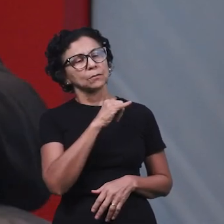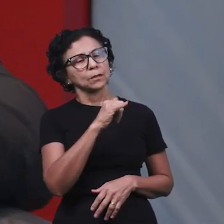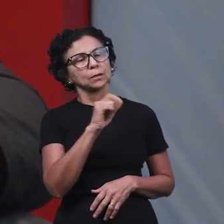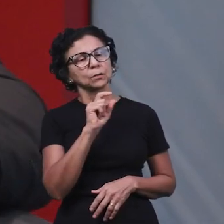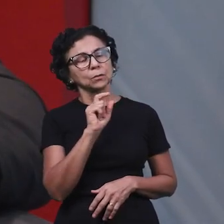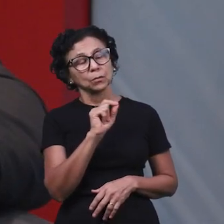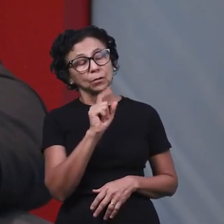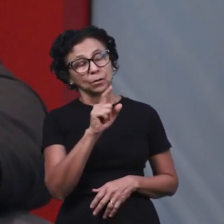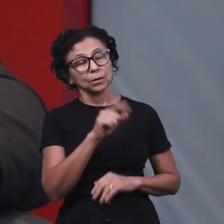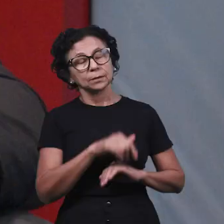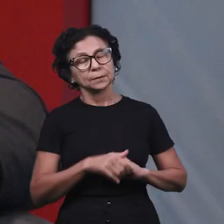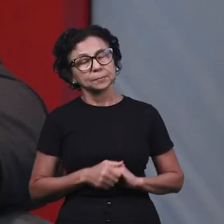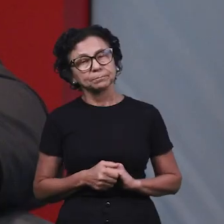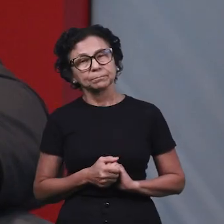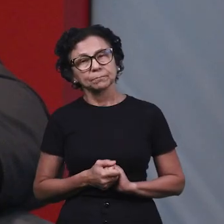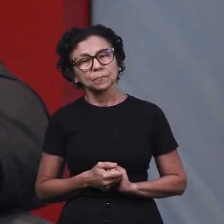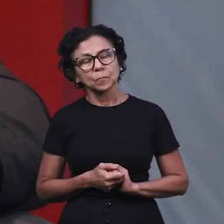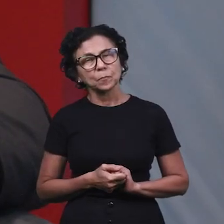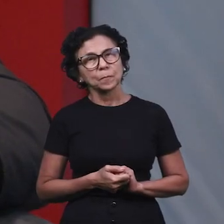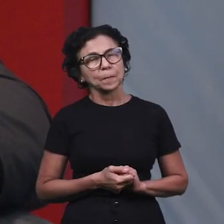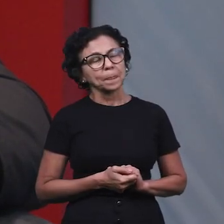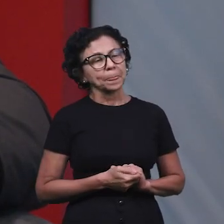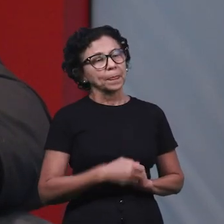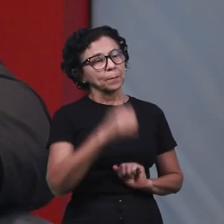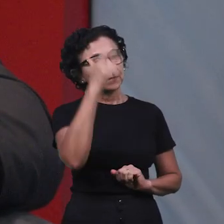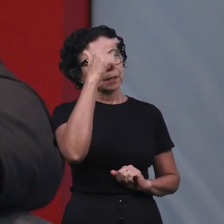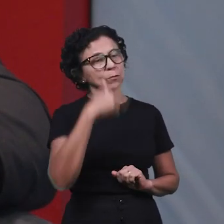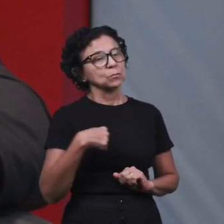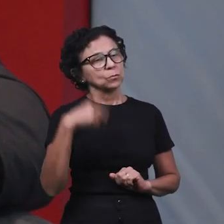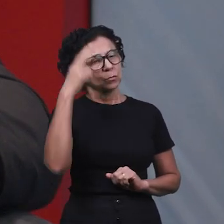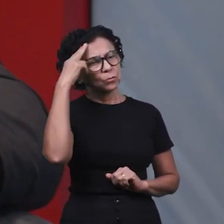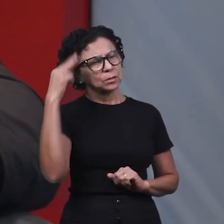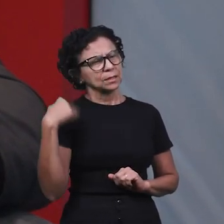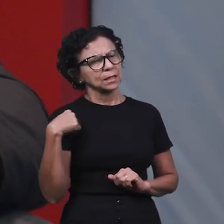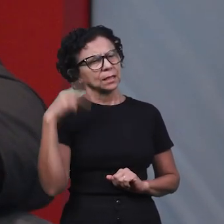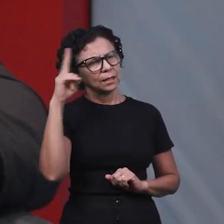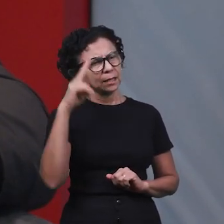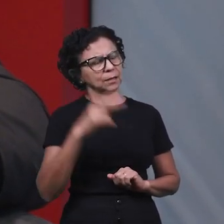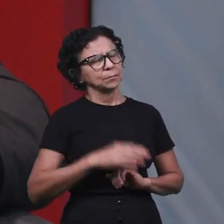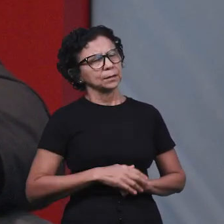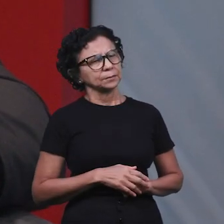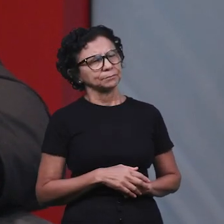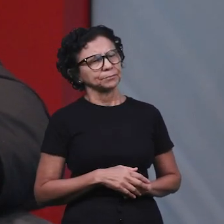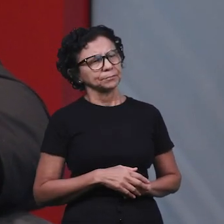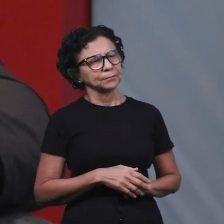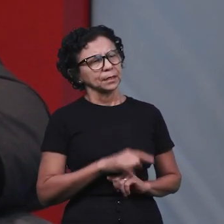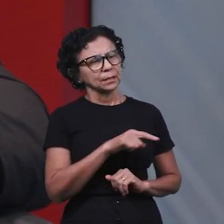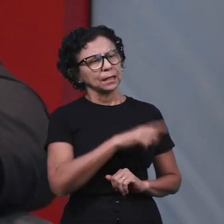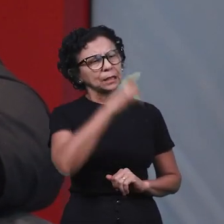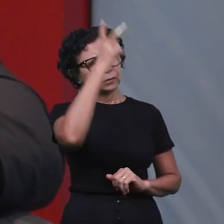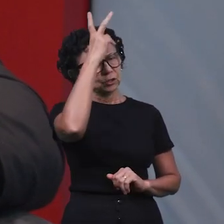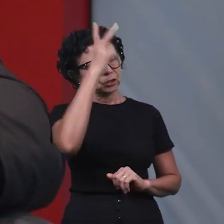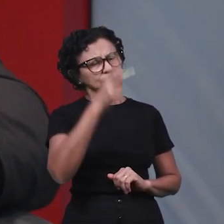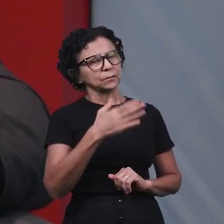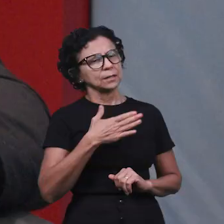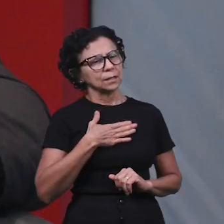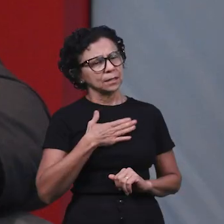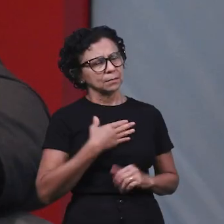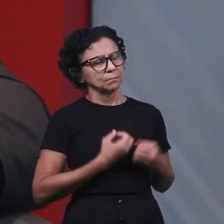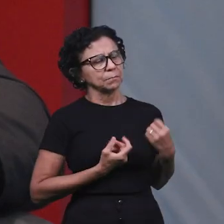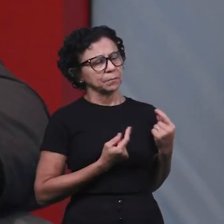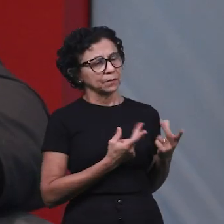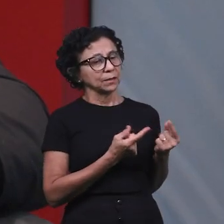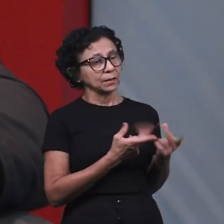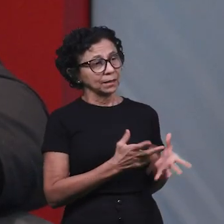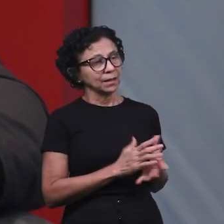o mistério. Ele disse assim, olha, eu sou José a quem vocês venderam para o Egito. E ele diz assim, mas